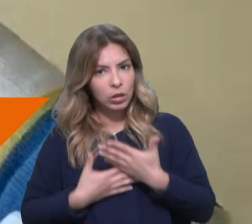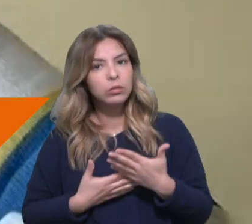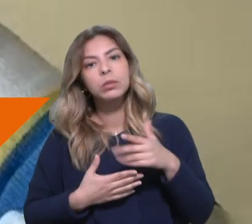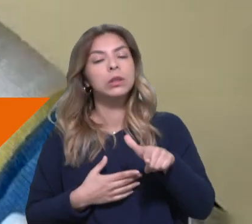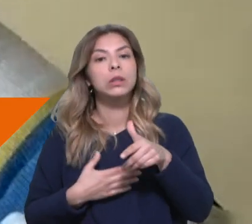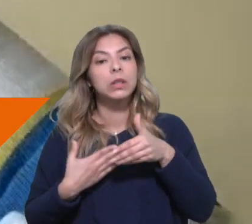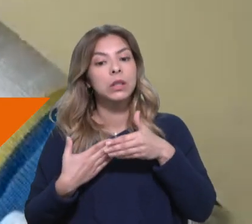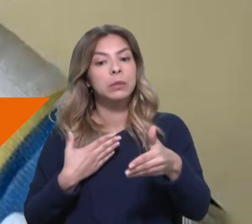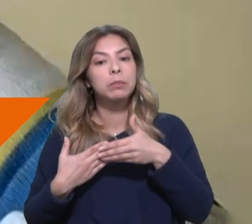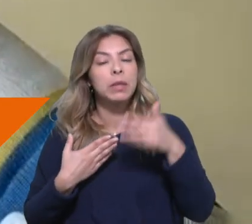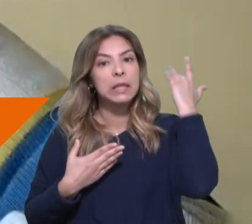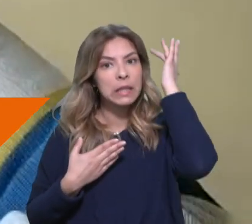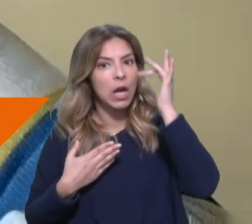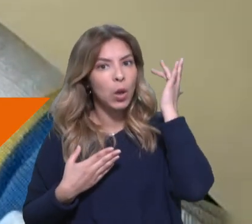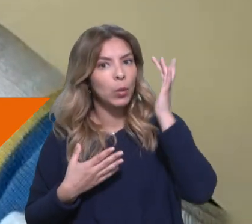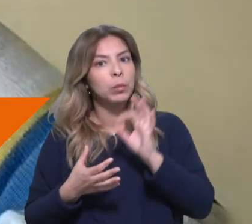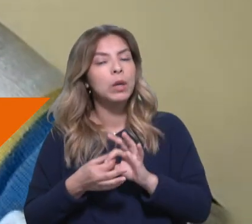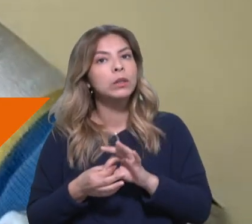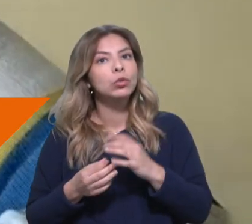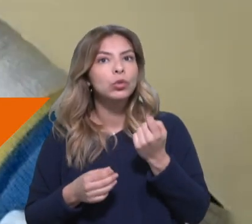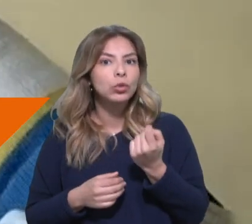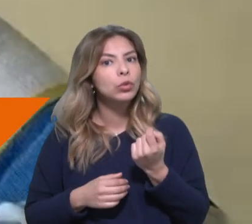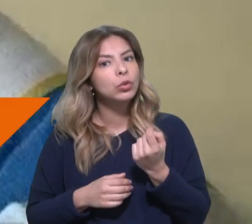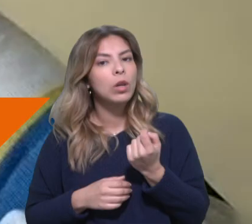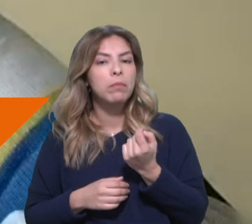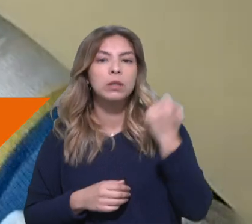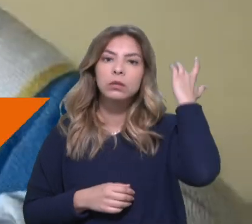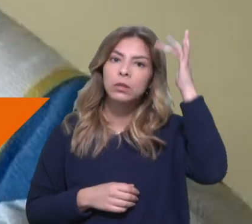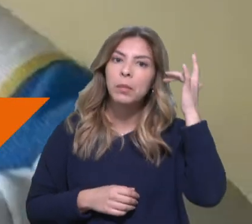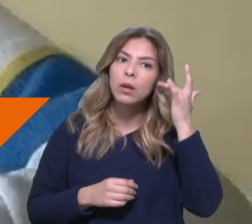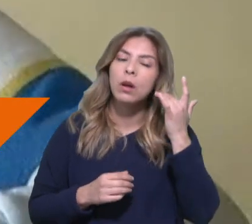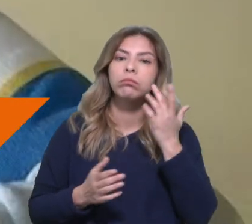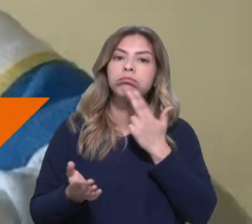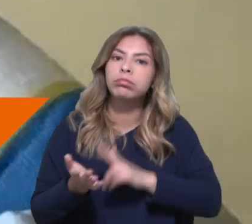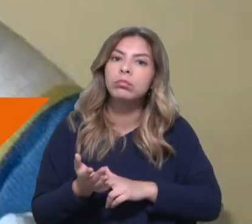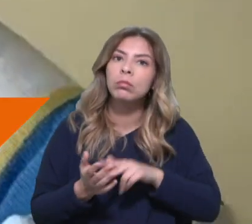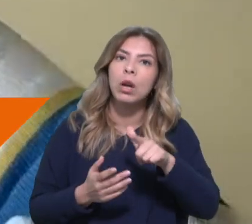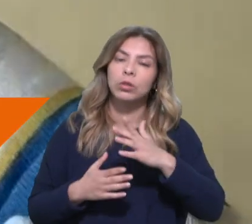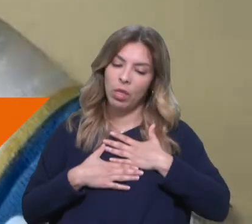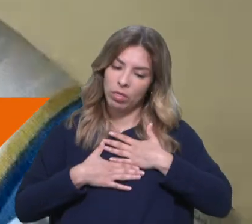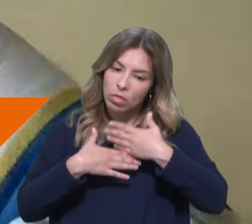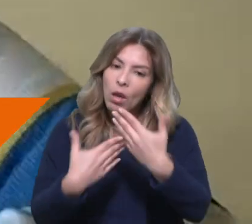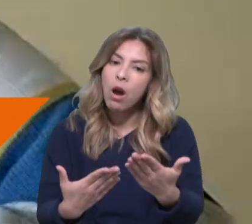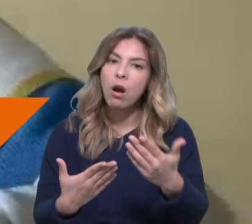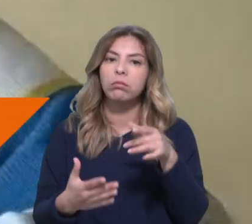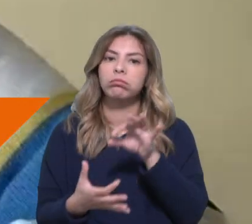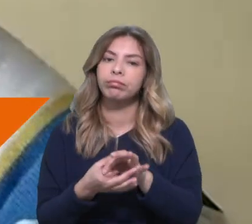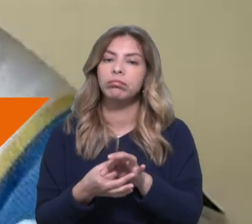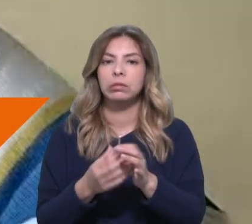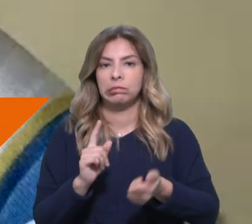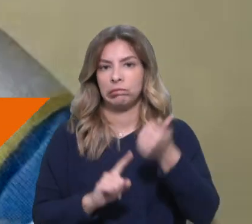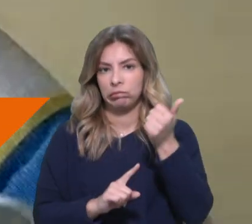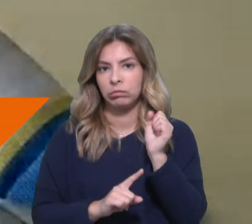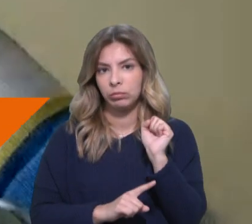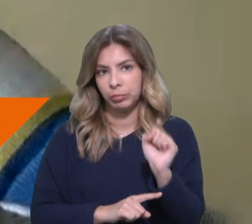Santa são eles todos de Santa Maria da Feira ou Conselhos Unidos, mas que dão de si àquilo que é a causa pública e aquilo que é Santa Maria da